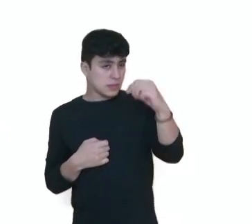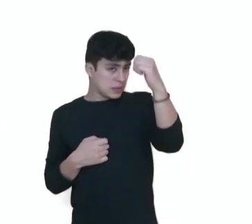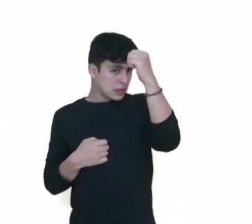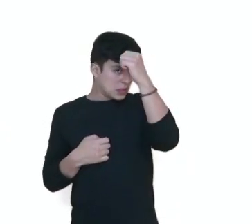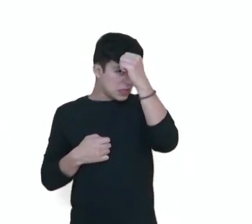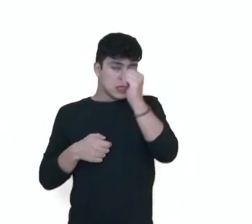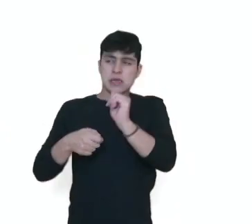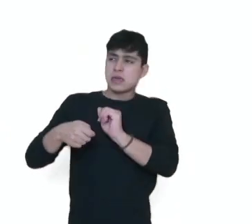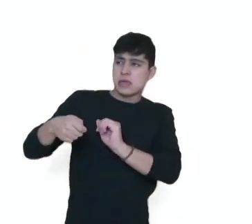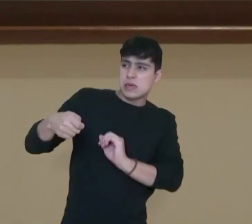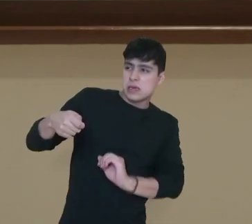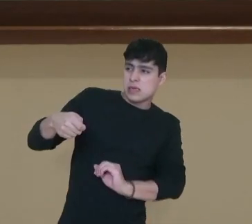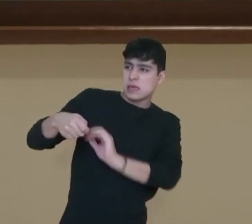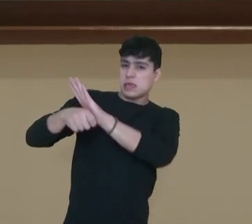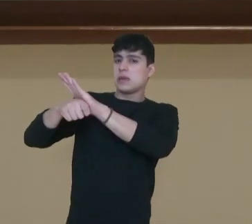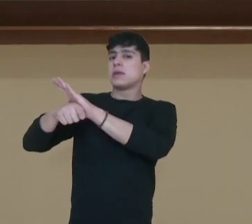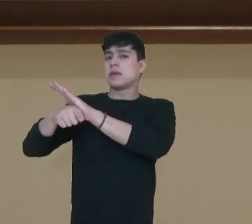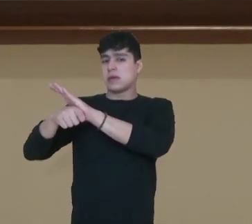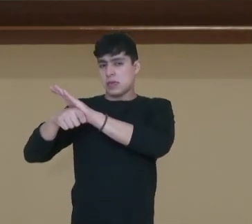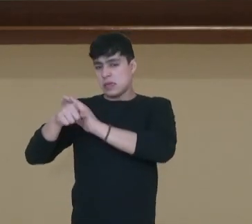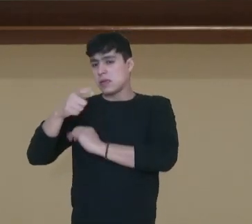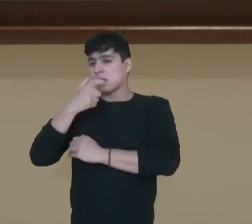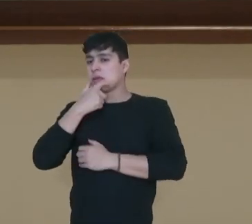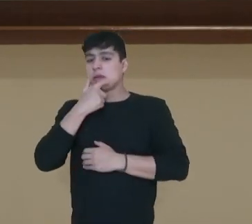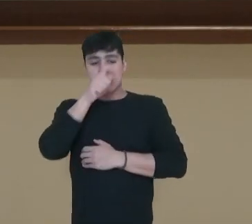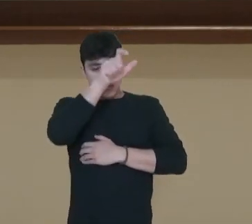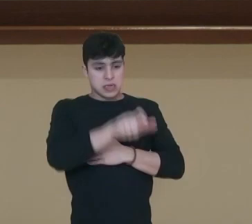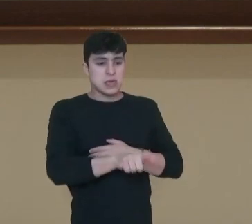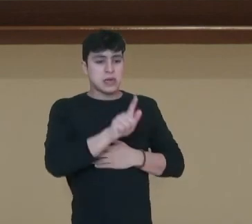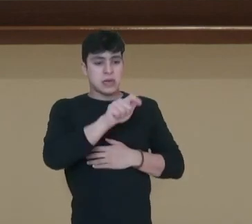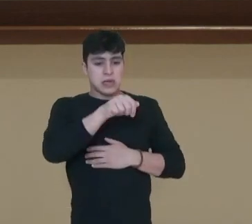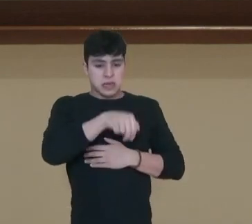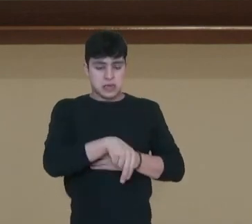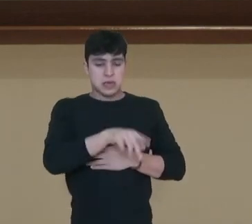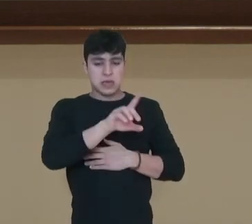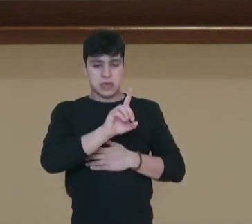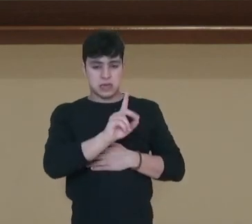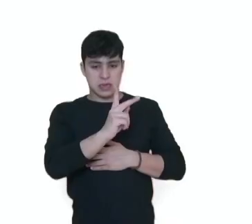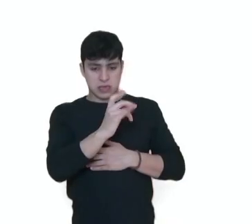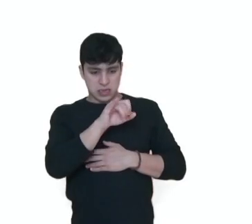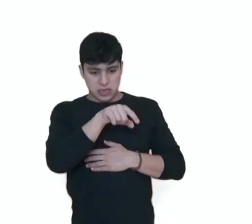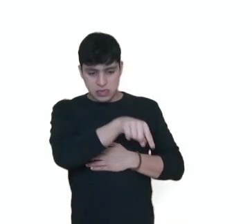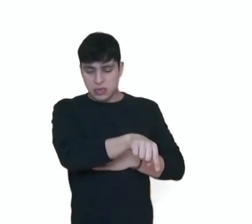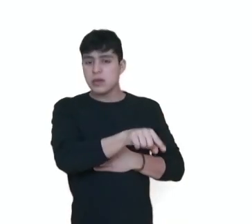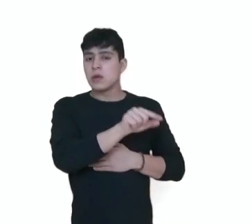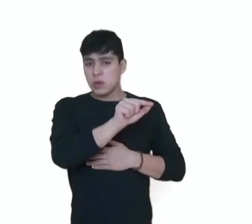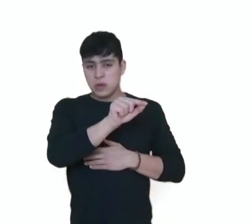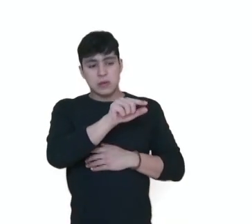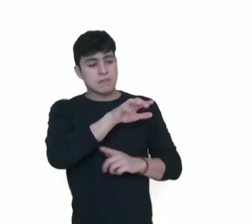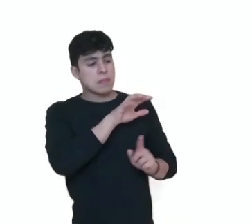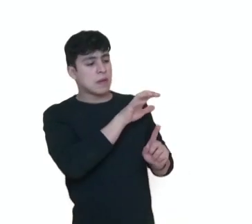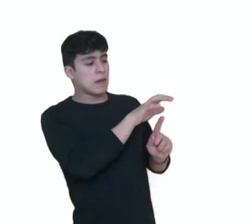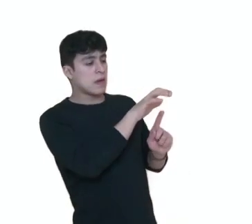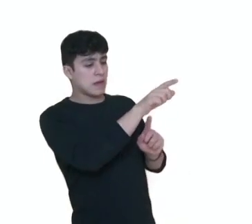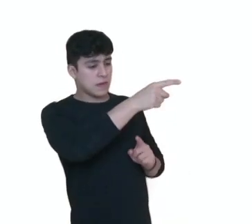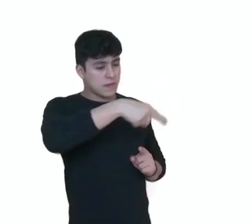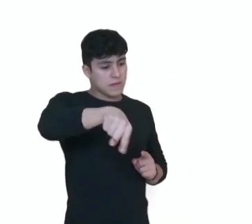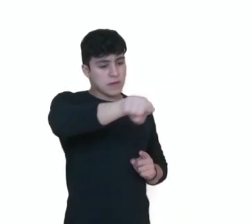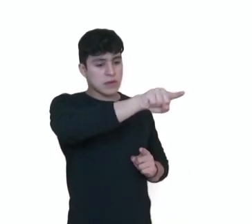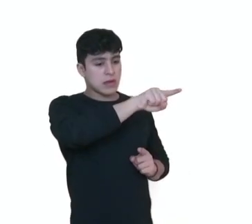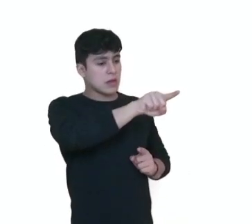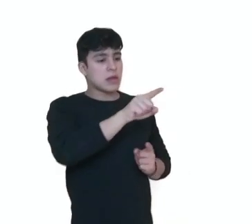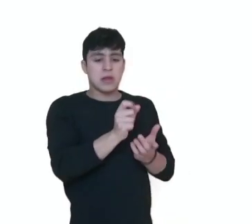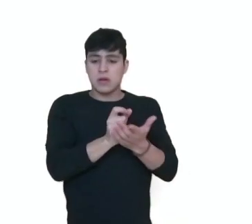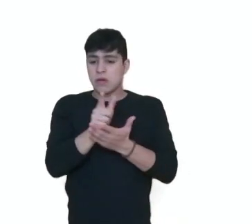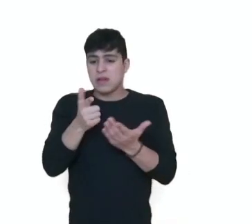desobediência civil que foi empregada pelo Mahatma Gandhi, eles vão ser incentivados a não usar e nem comprar